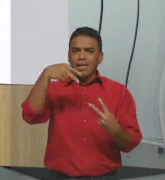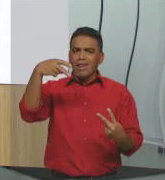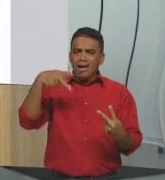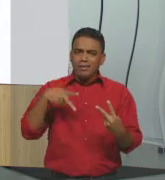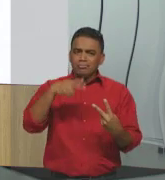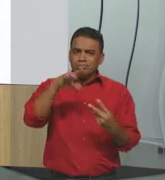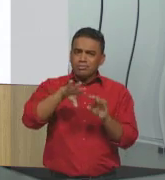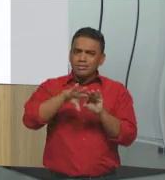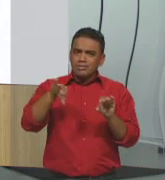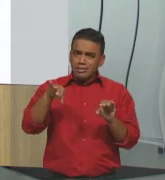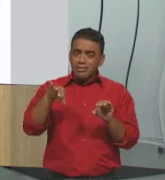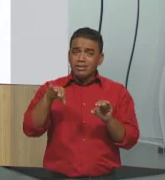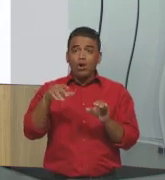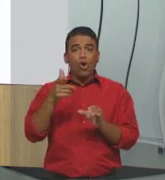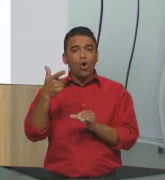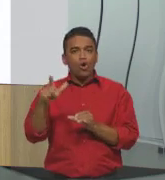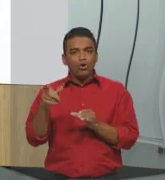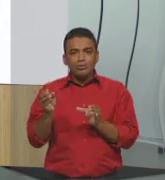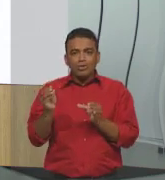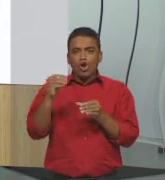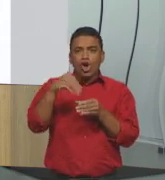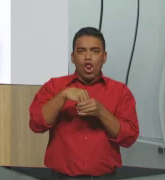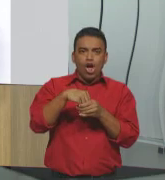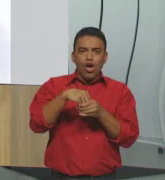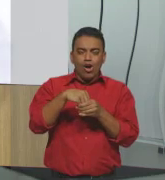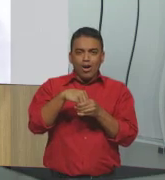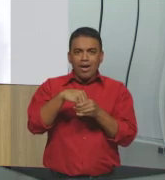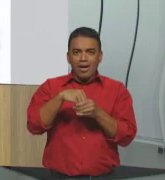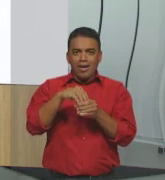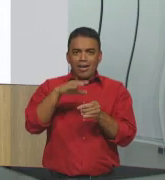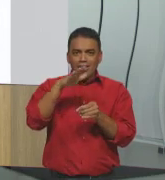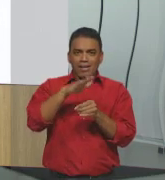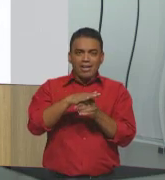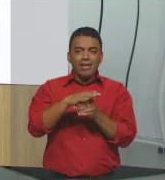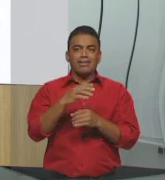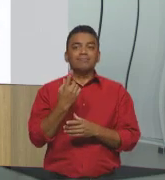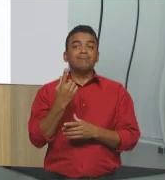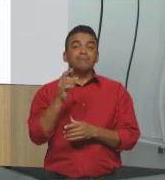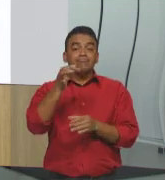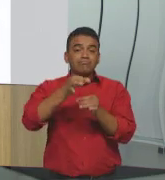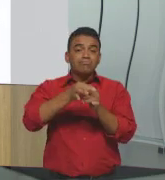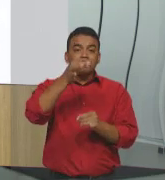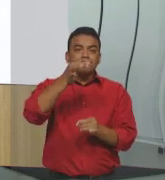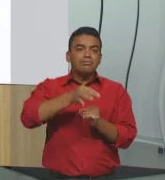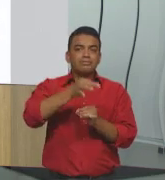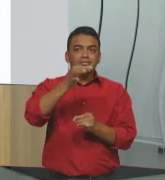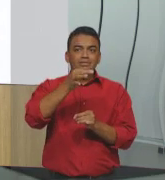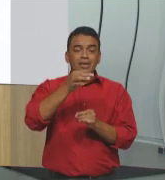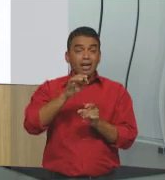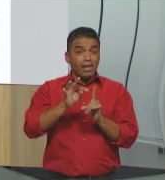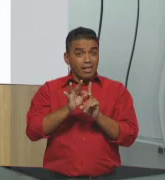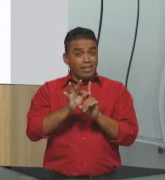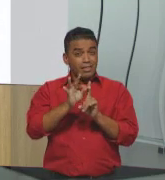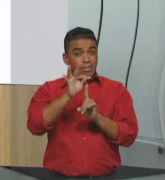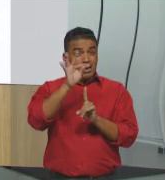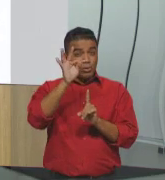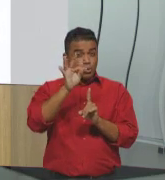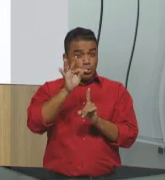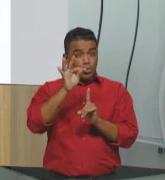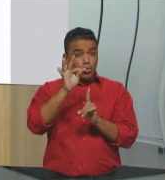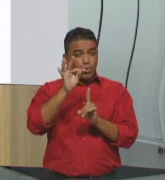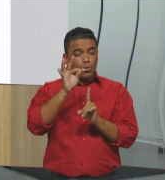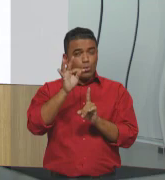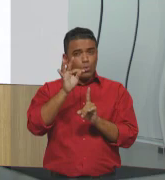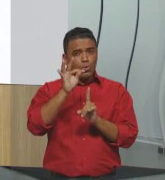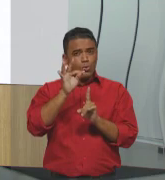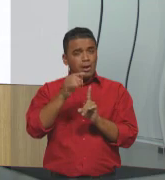tudo isso, e um tubinho, coloca isso na máquina. Feito isso, ó, vou subir a temperatura, essa máquina vai operar